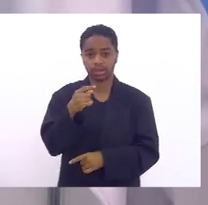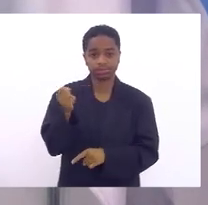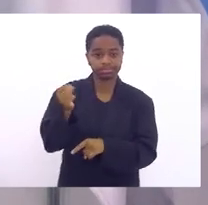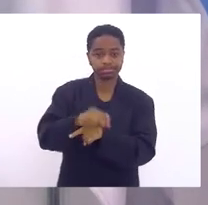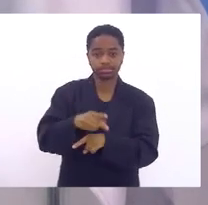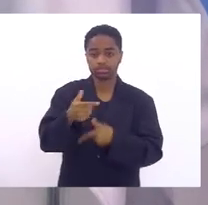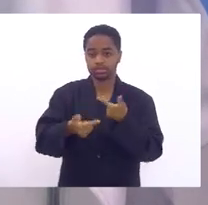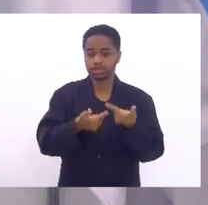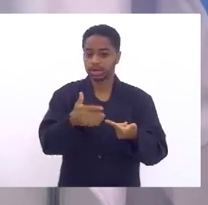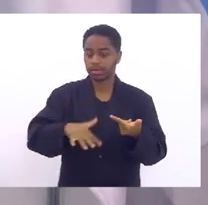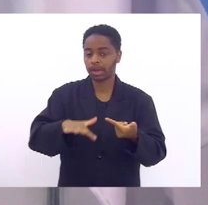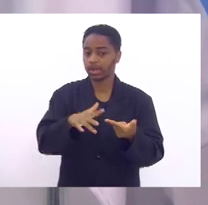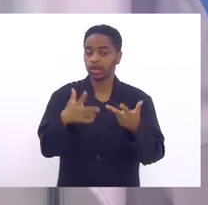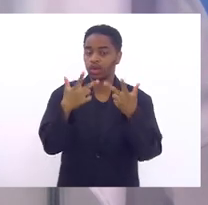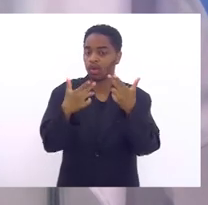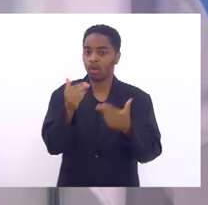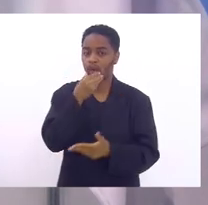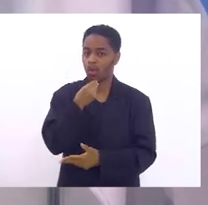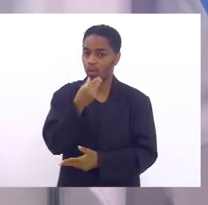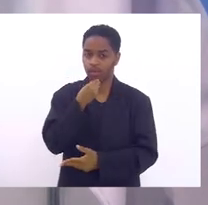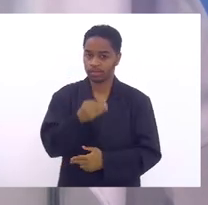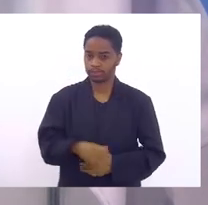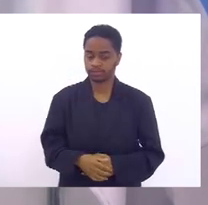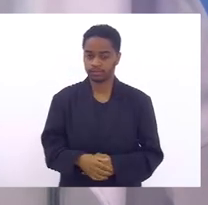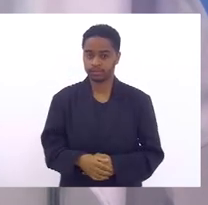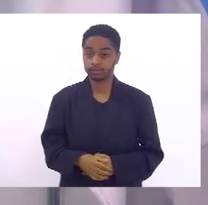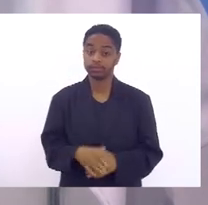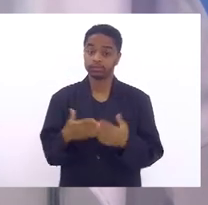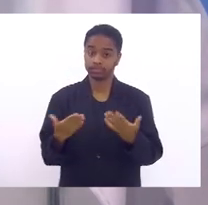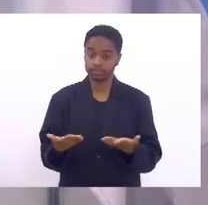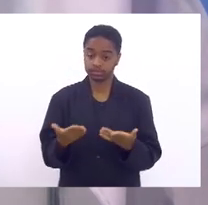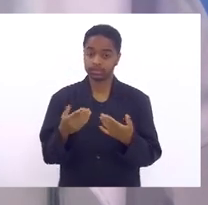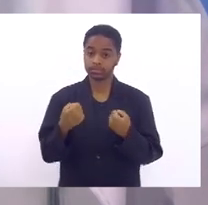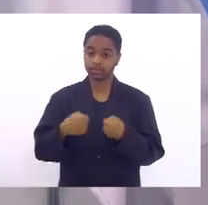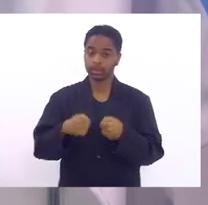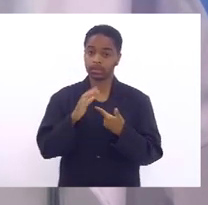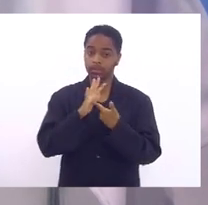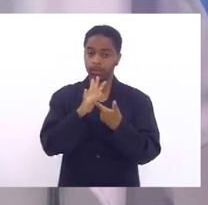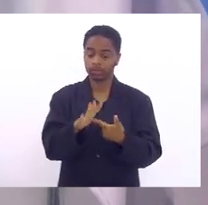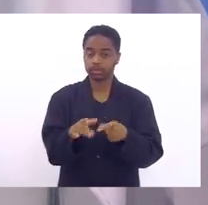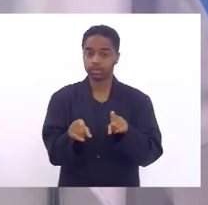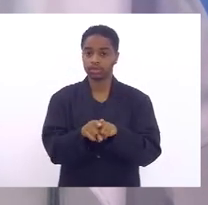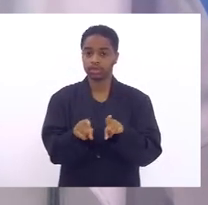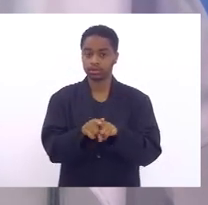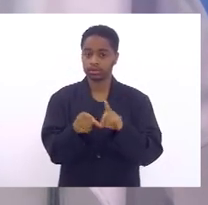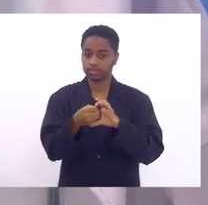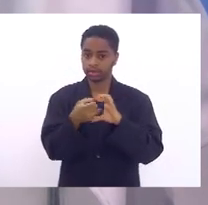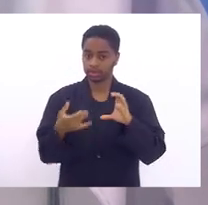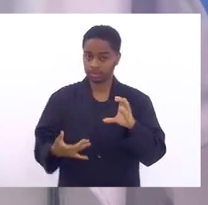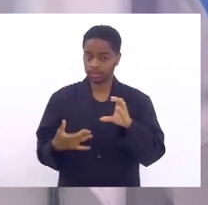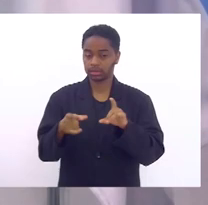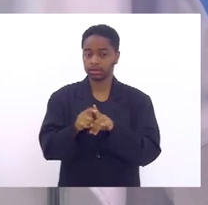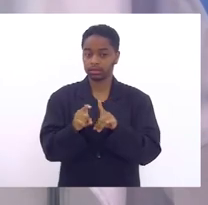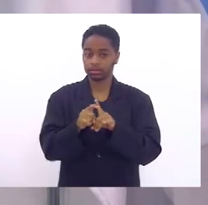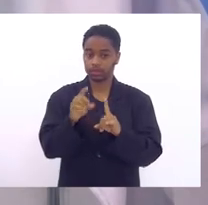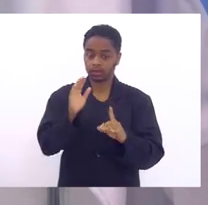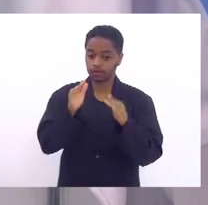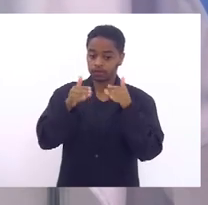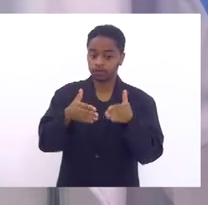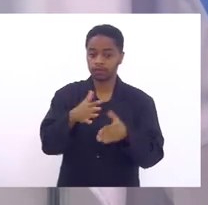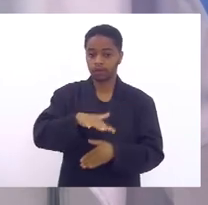mesma maneira e facilidade que os homens chegam então também trazer esse esse elemento nessa perspectiva é